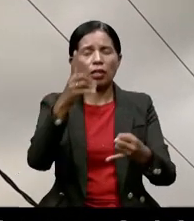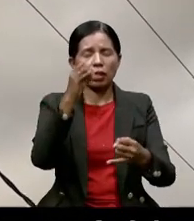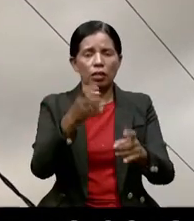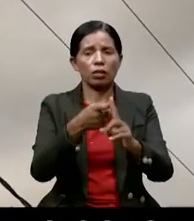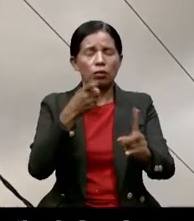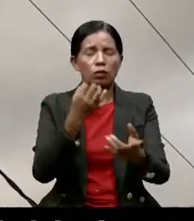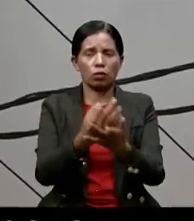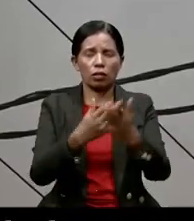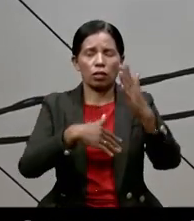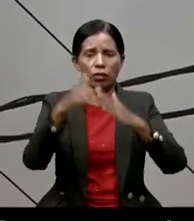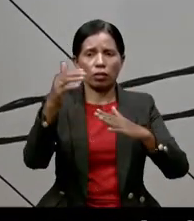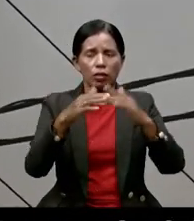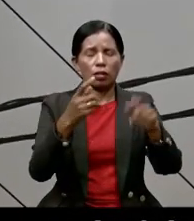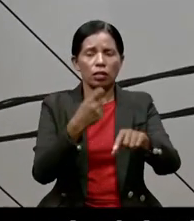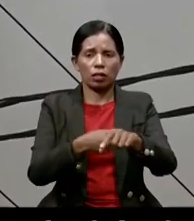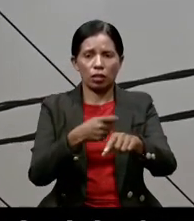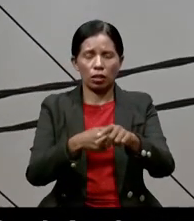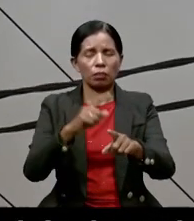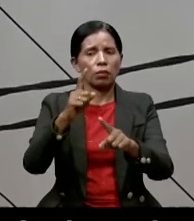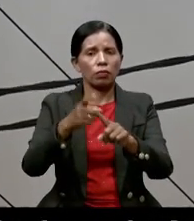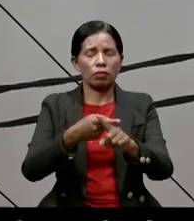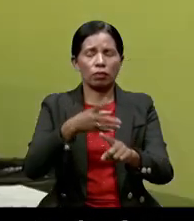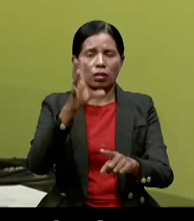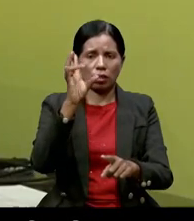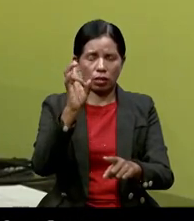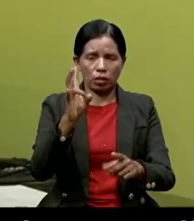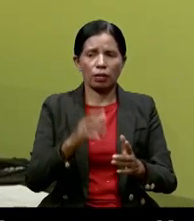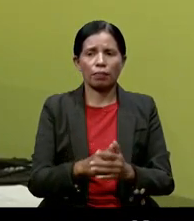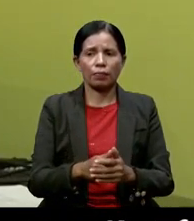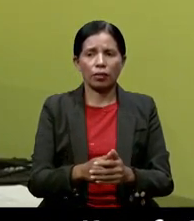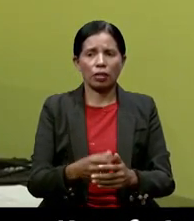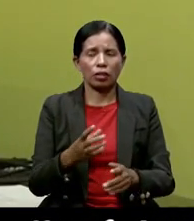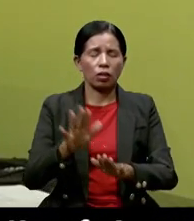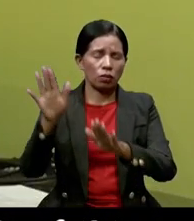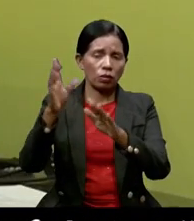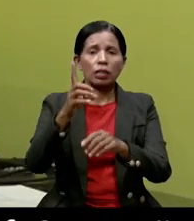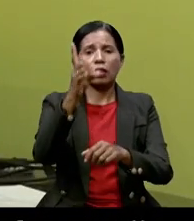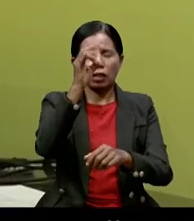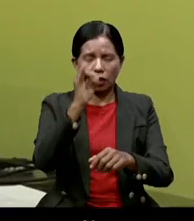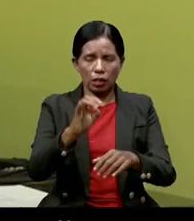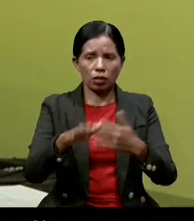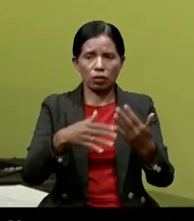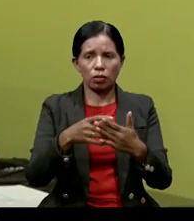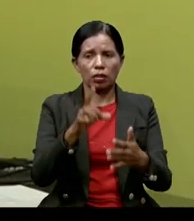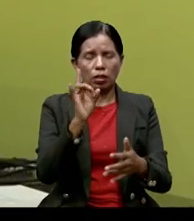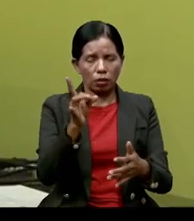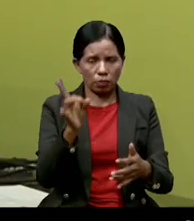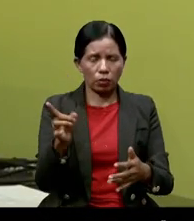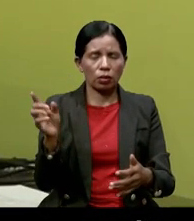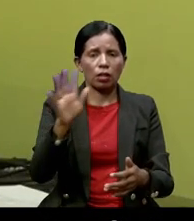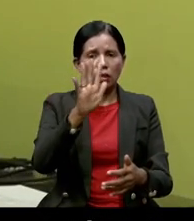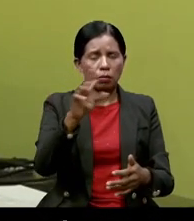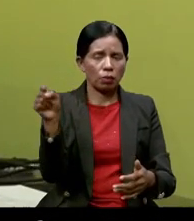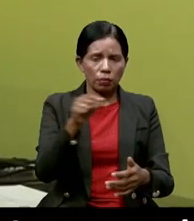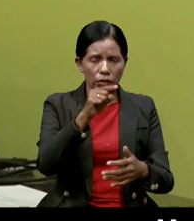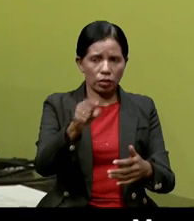fundo infraestrutura o duração tempo fulan hitoresin ita construir fone quase de laran toma 85% hoje a